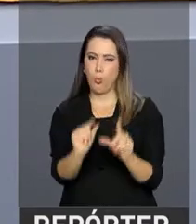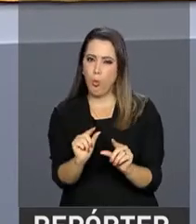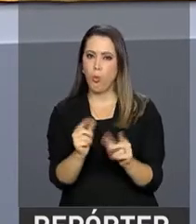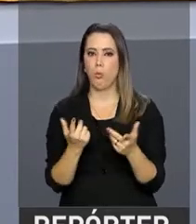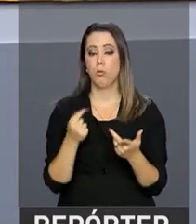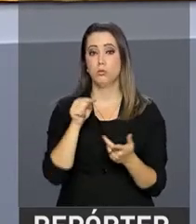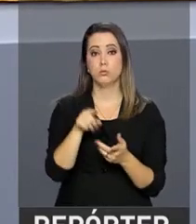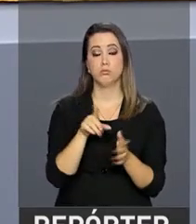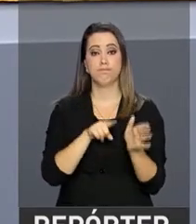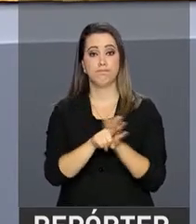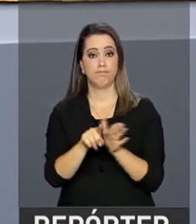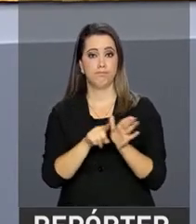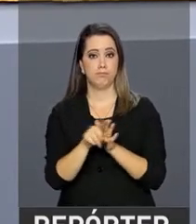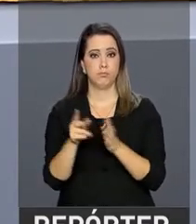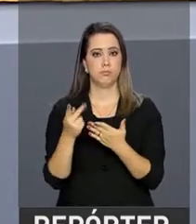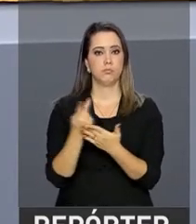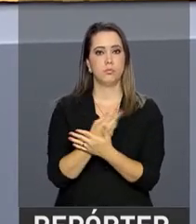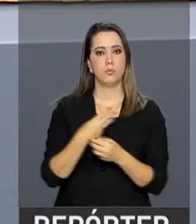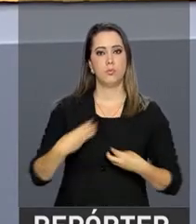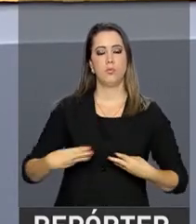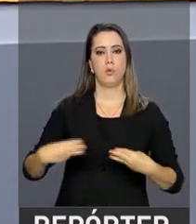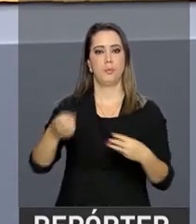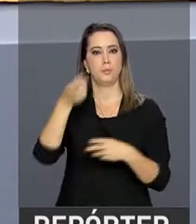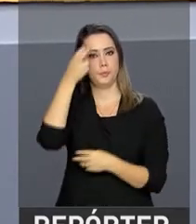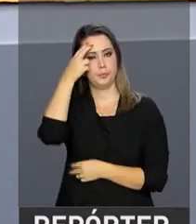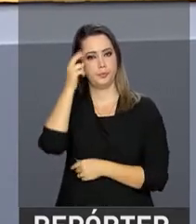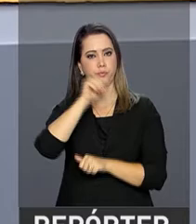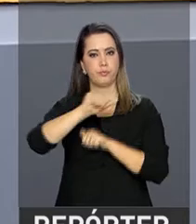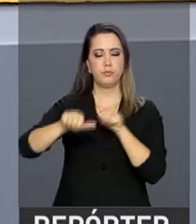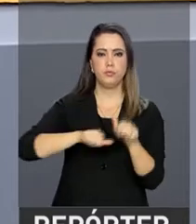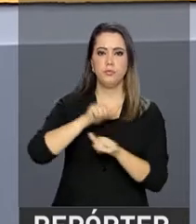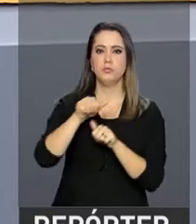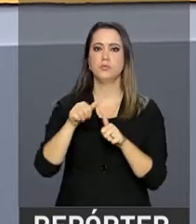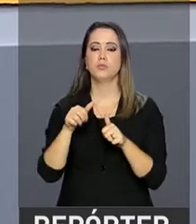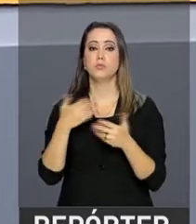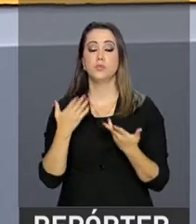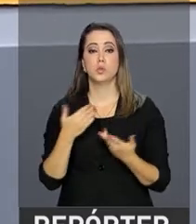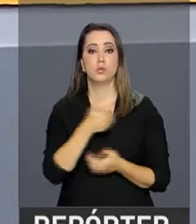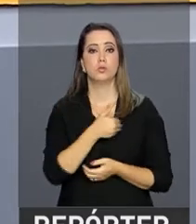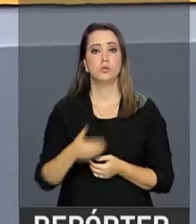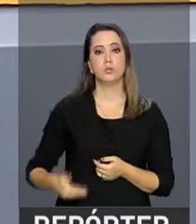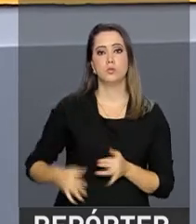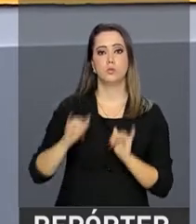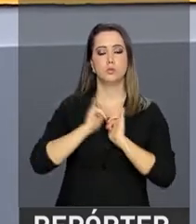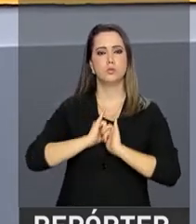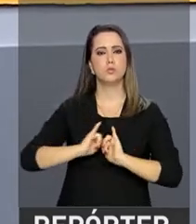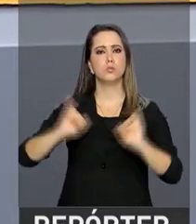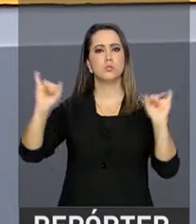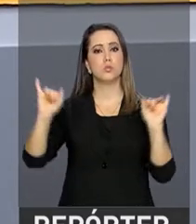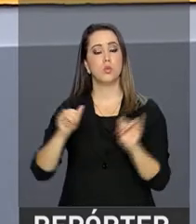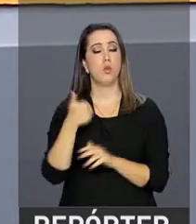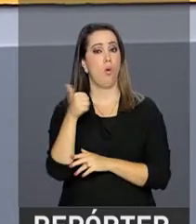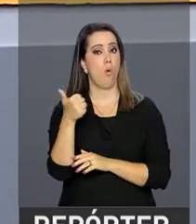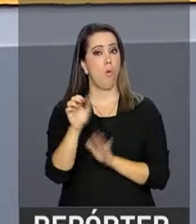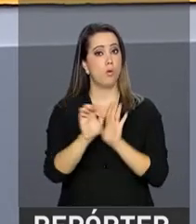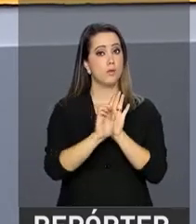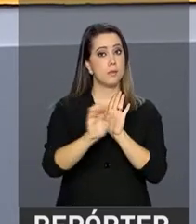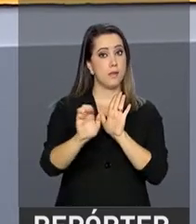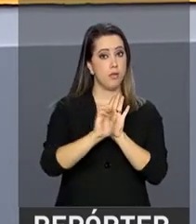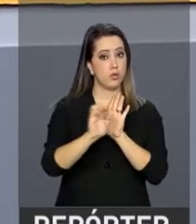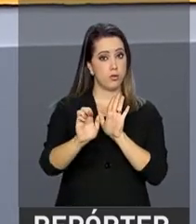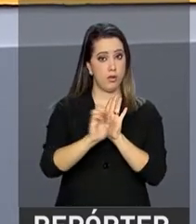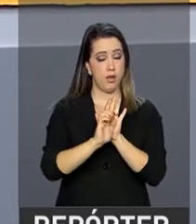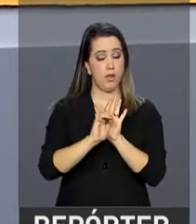está em uma pesquisa realizada pelo ministério da cultura para mudar essa realidade o governo lança um conjunto de 11 editais